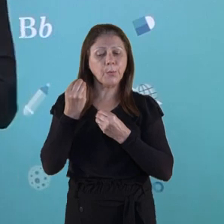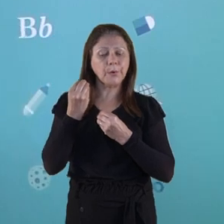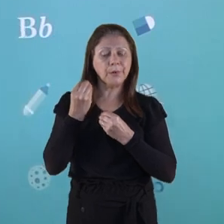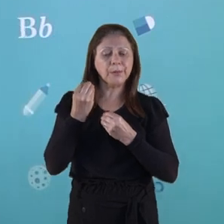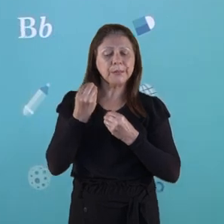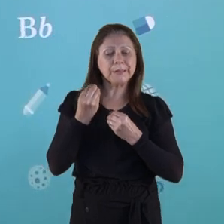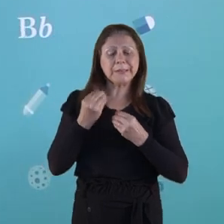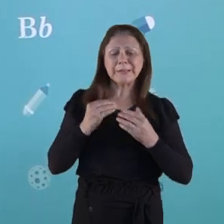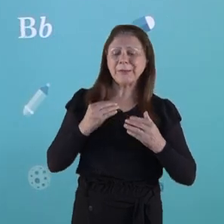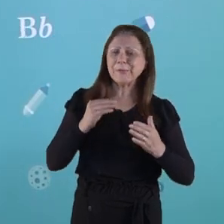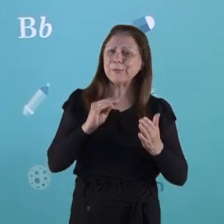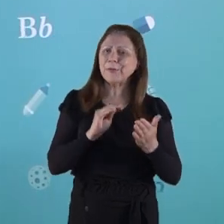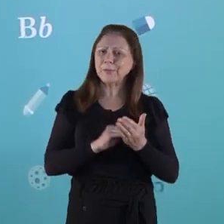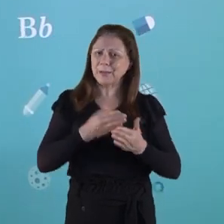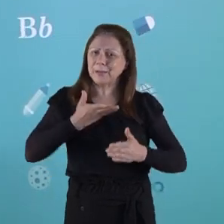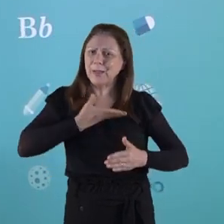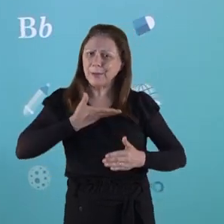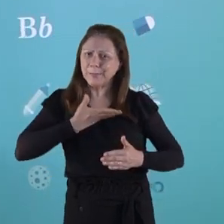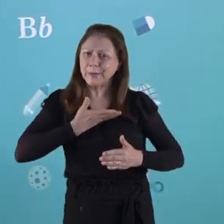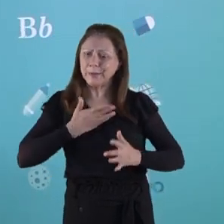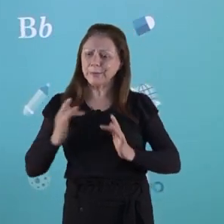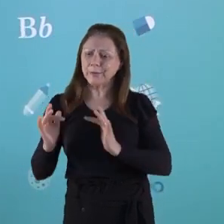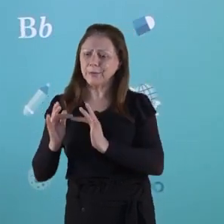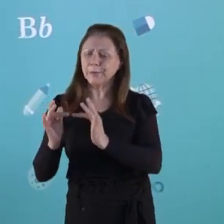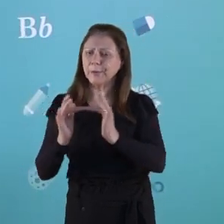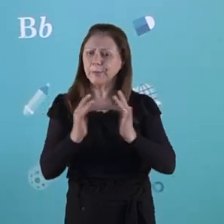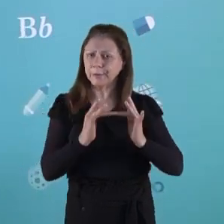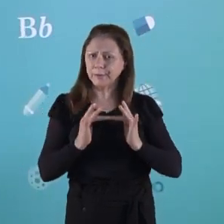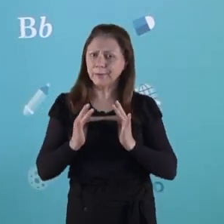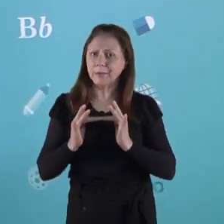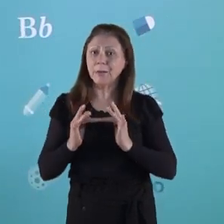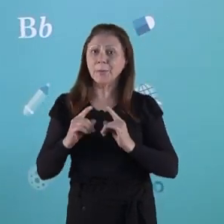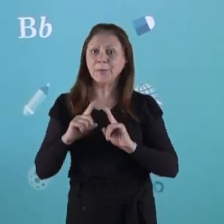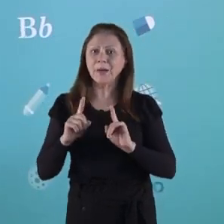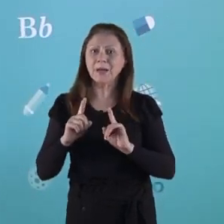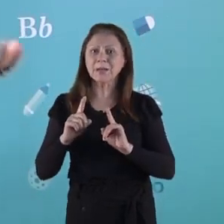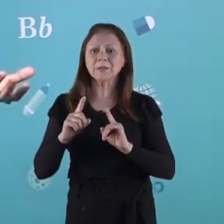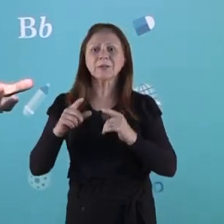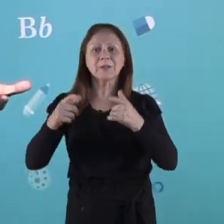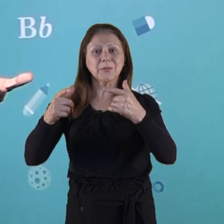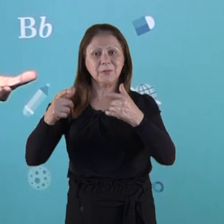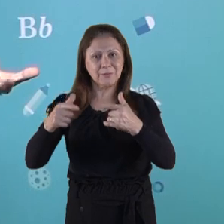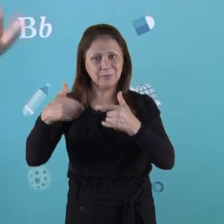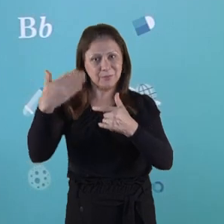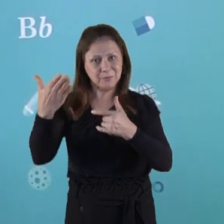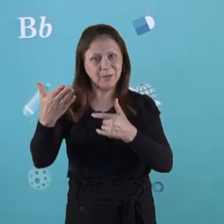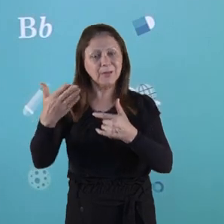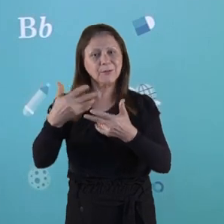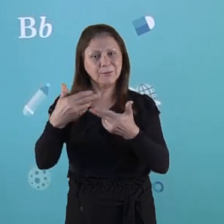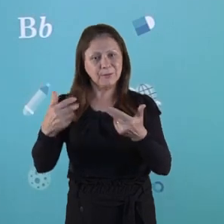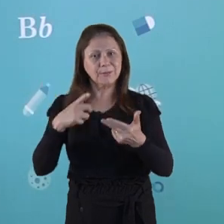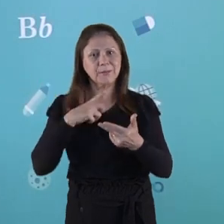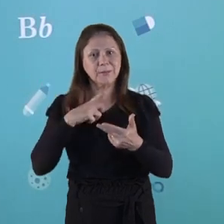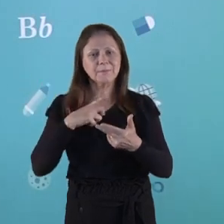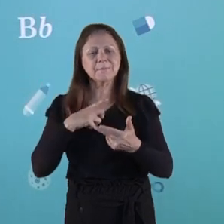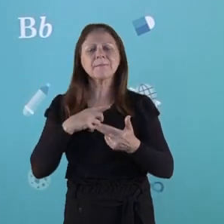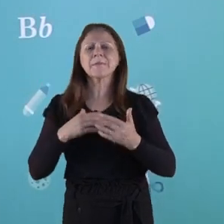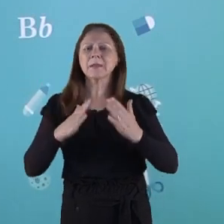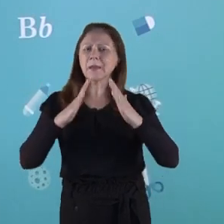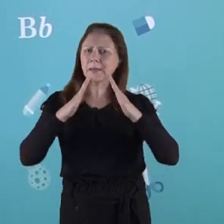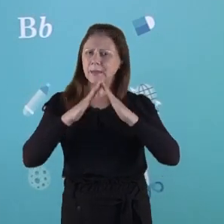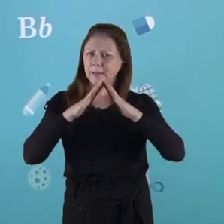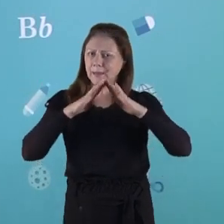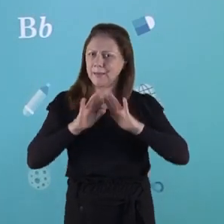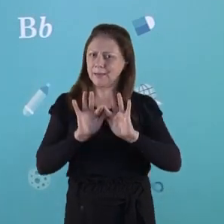Está faltando na amizade, na relação física com os amigos, mas está sobrando em outras coisas. Vamos tentar ficar um pouquinho mais com